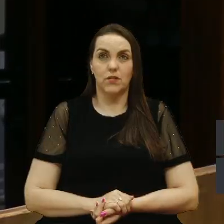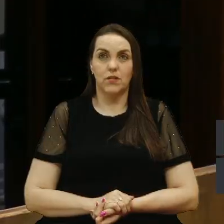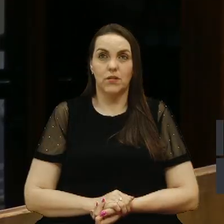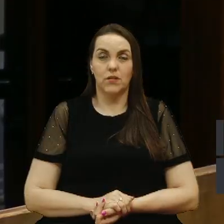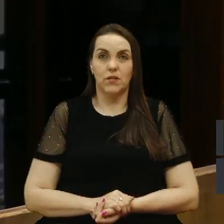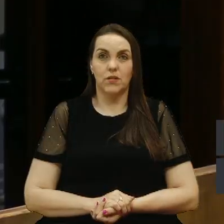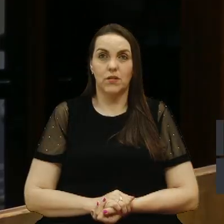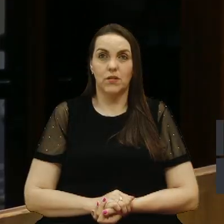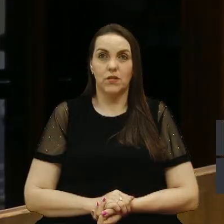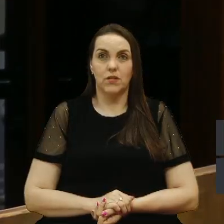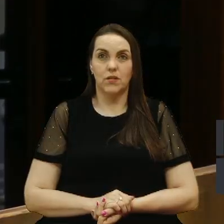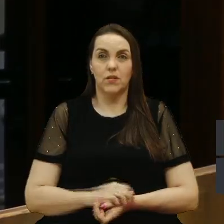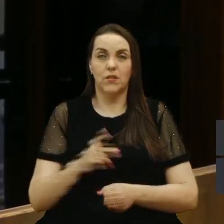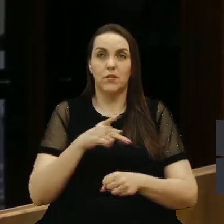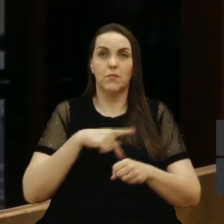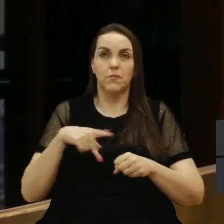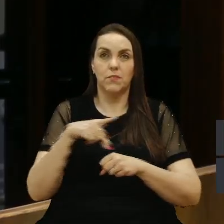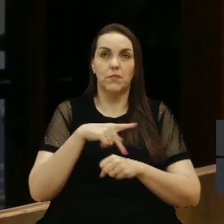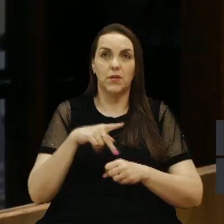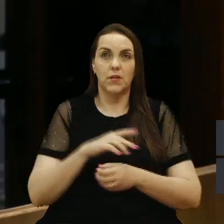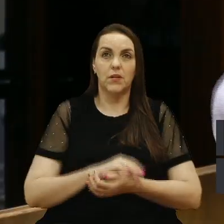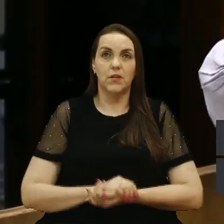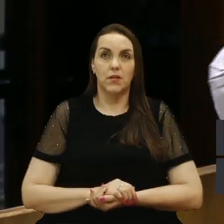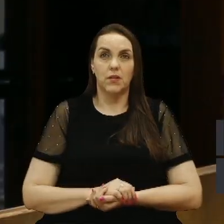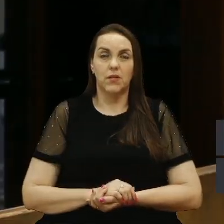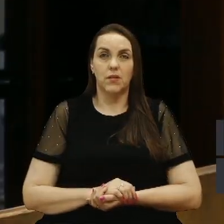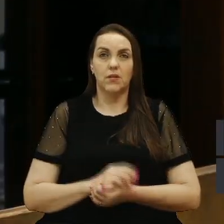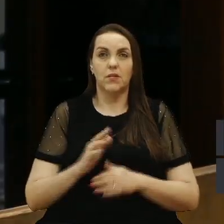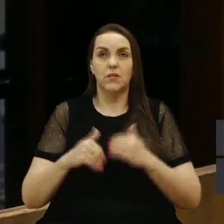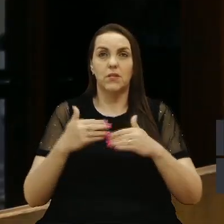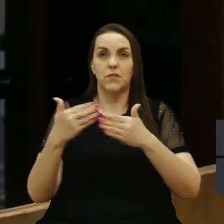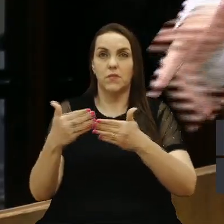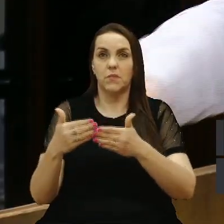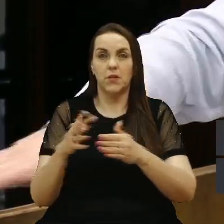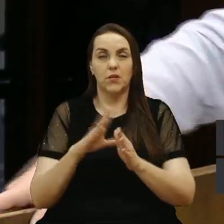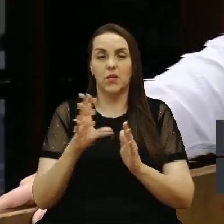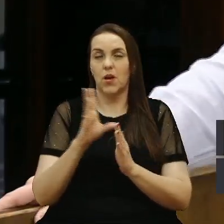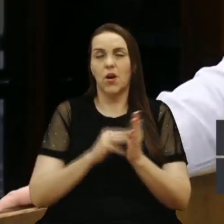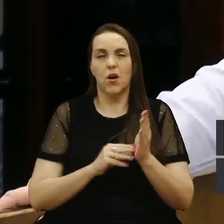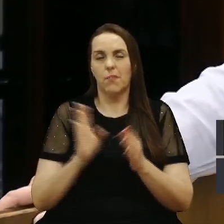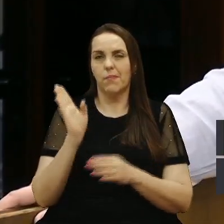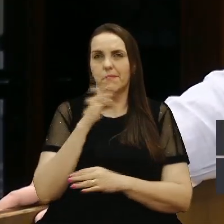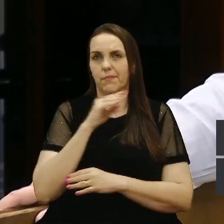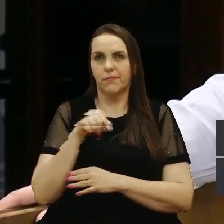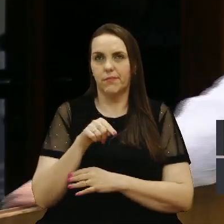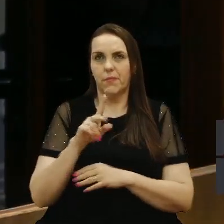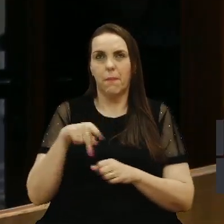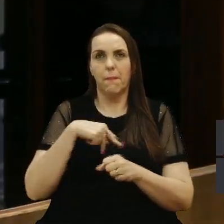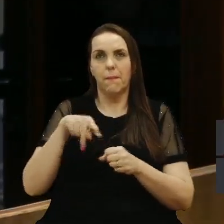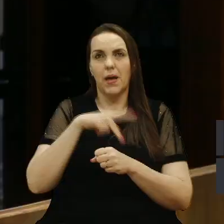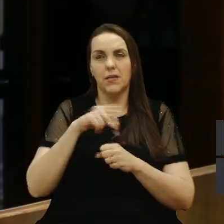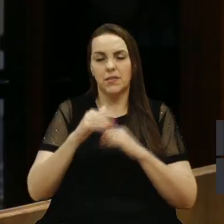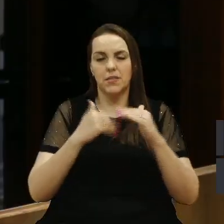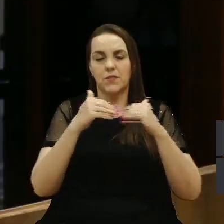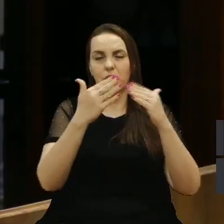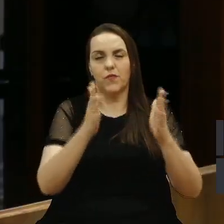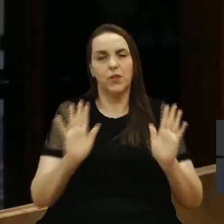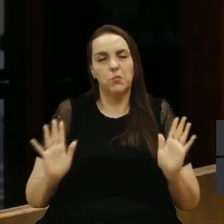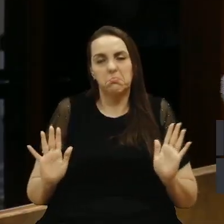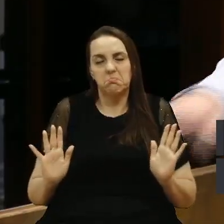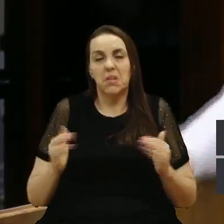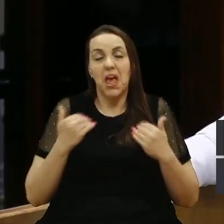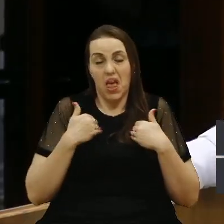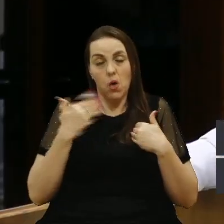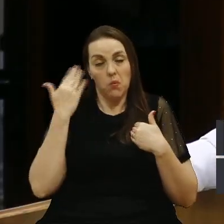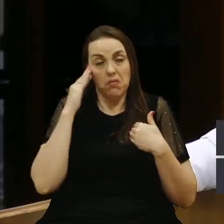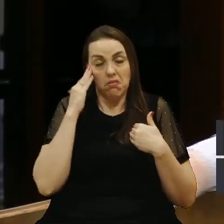nós somos um país em desenvolvimento ou se nós somos uma cópia mal feita de um país desenvolvido. Eu entendo que nós somos um